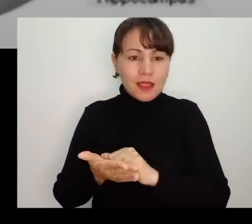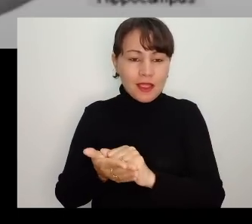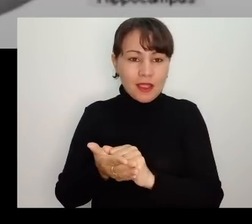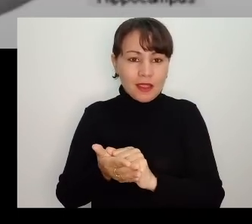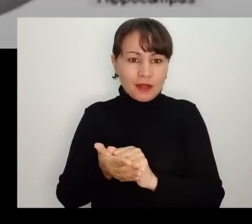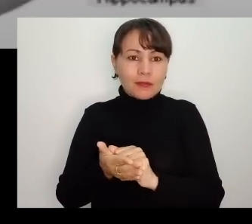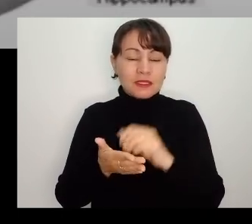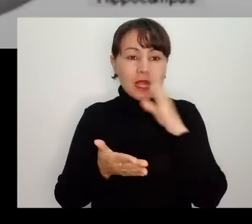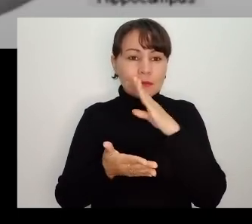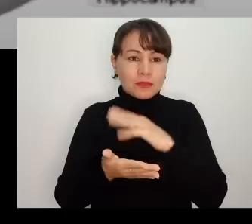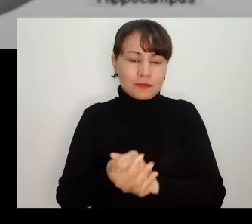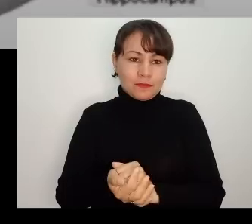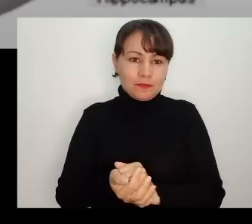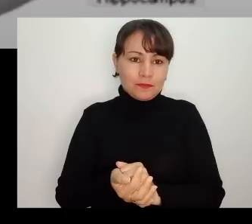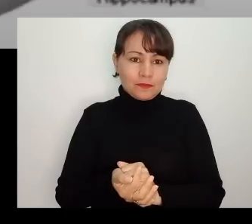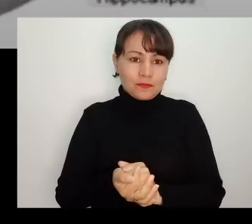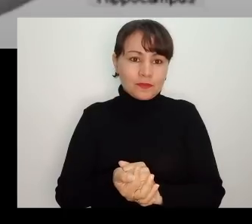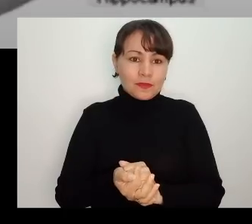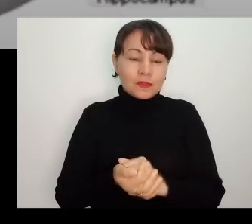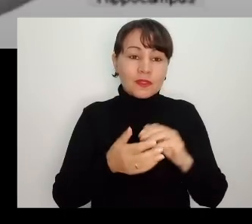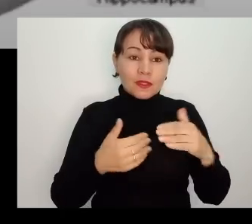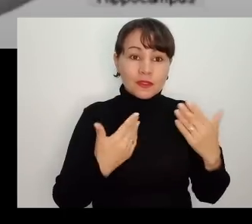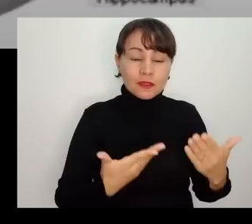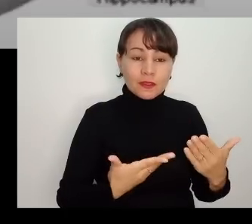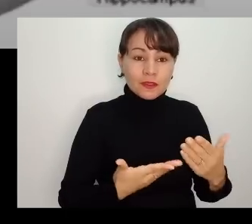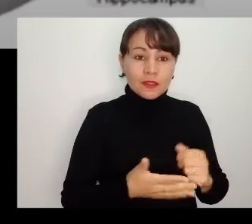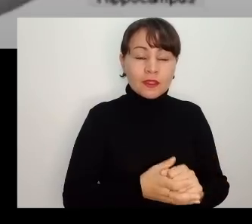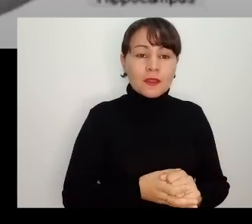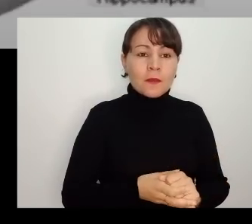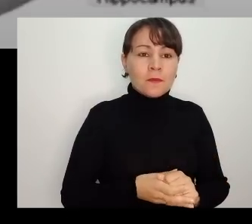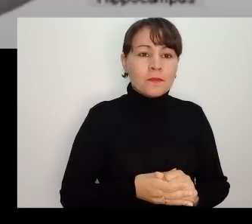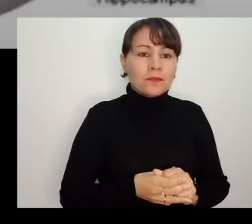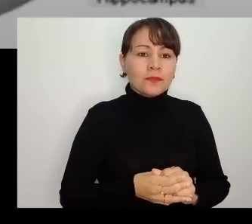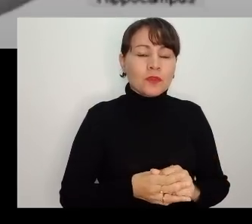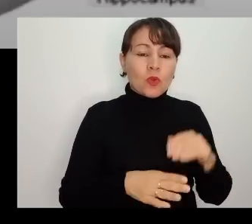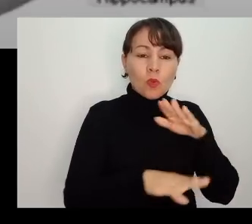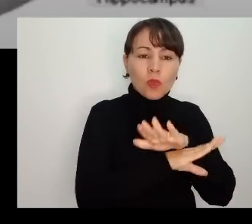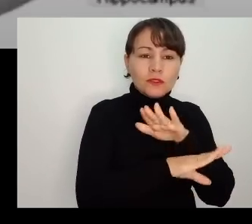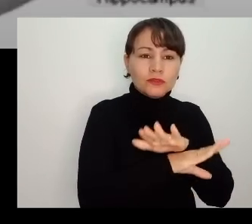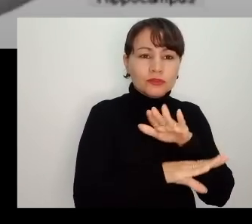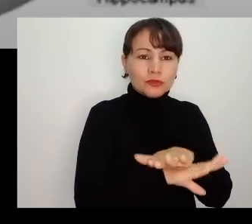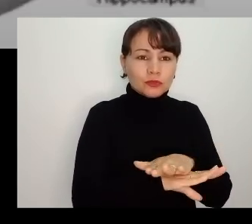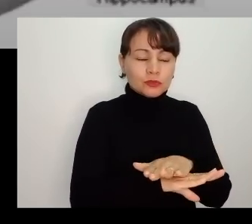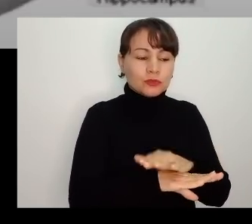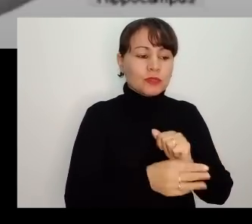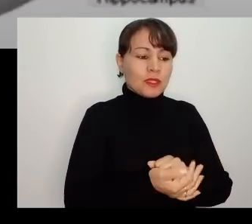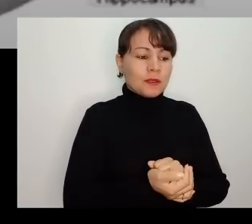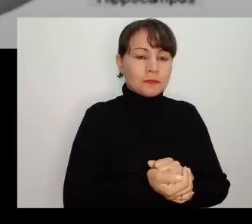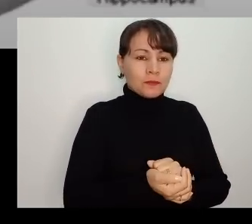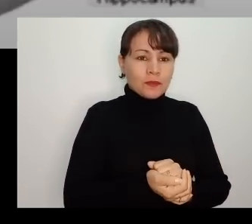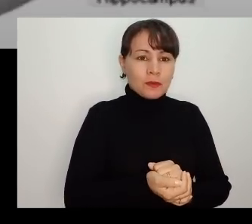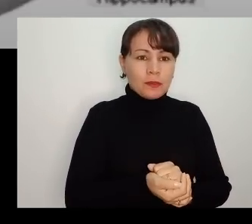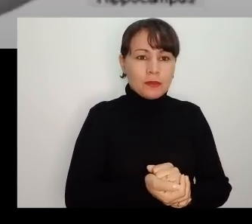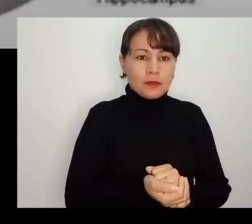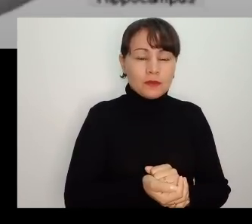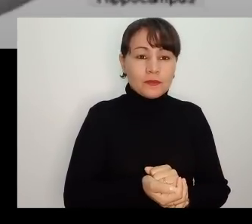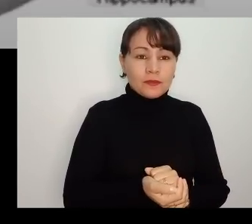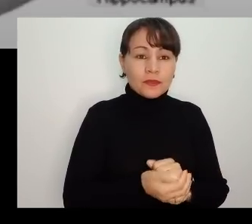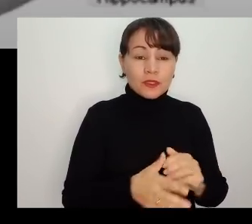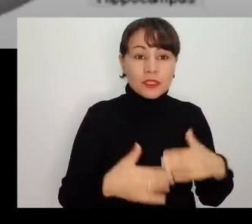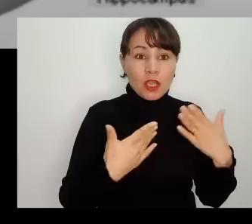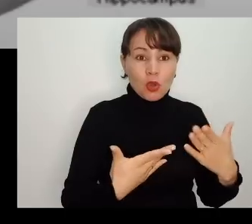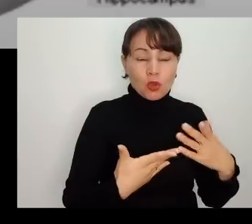uma definitiva mais rápido, que é justamente com o auxílio da amígdala, que